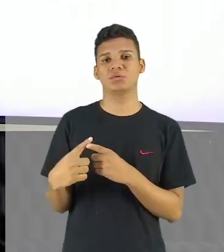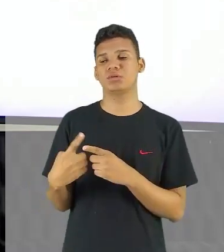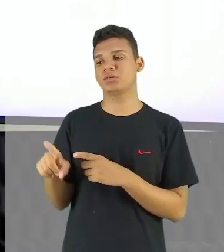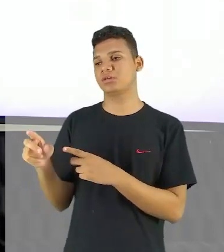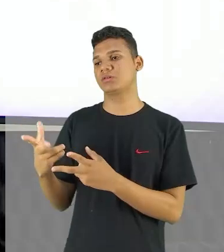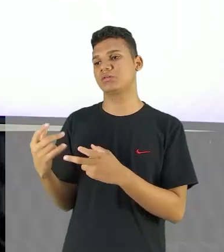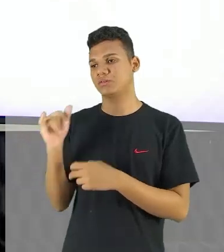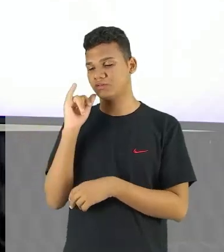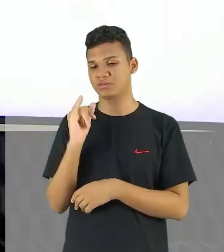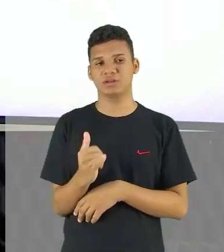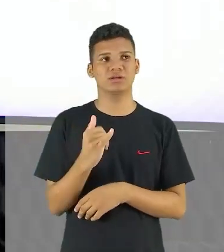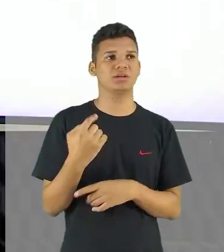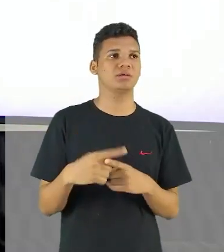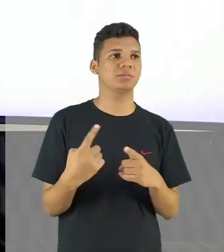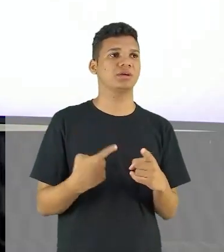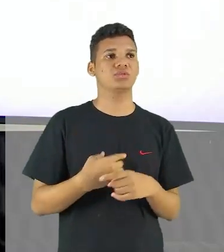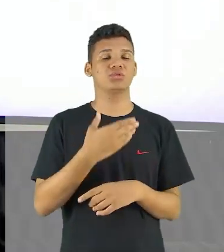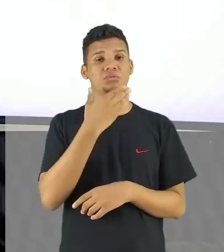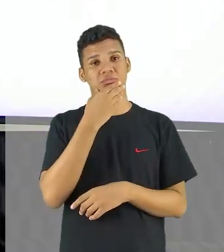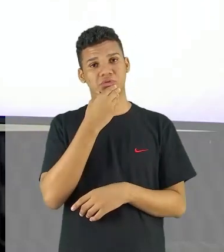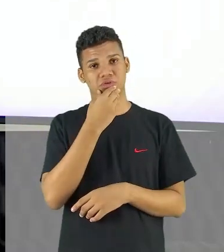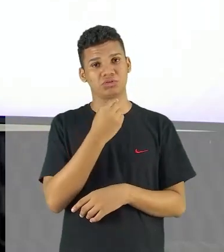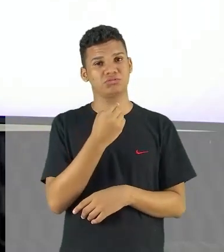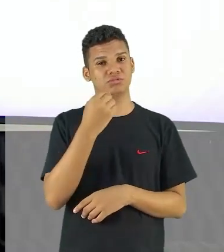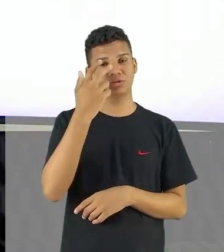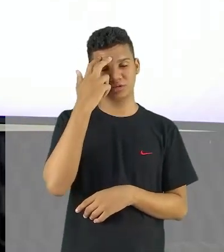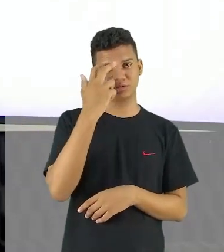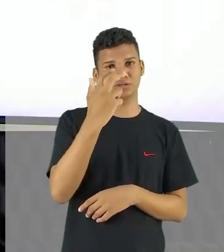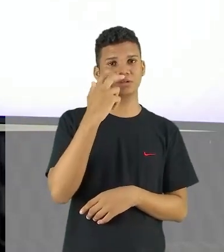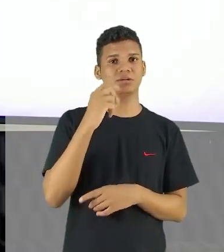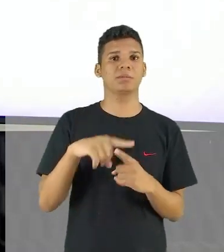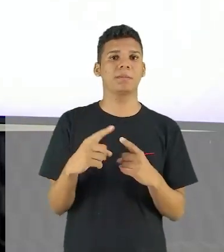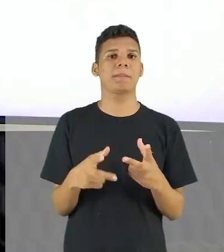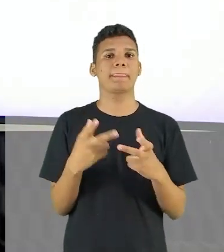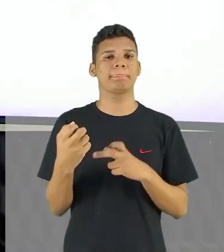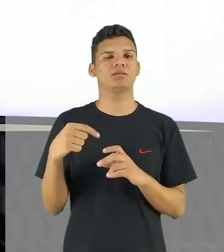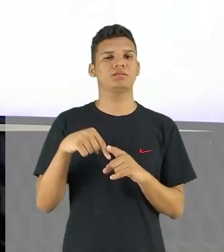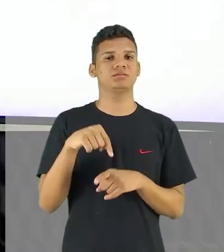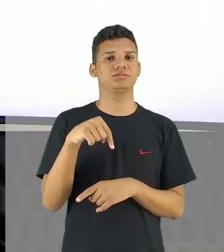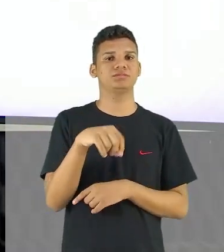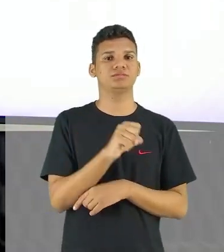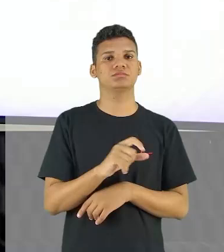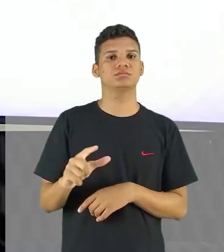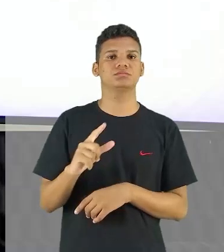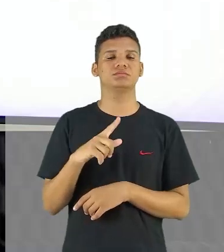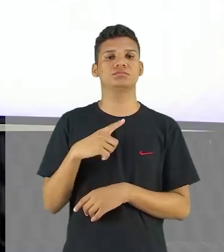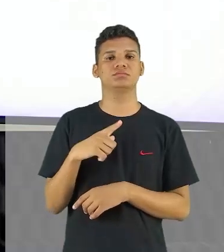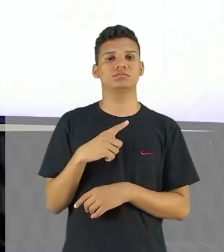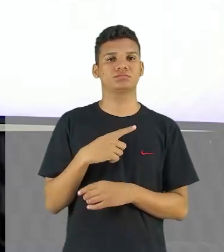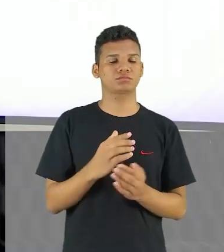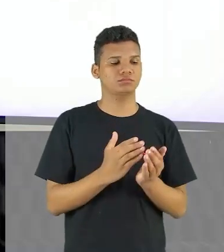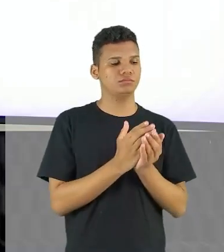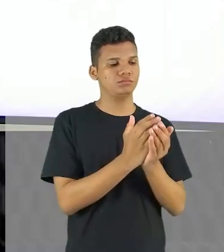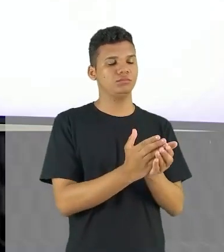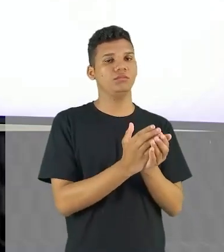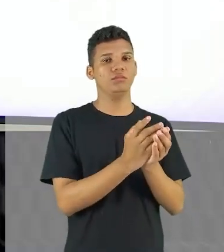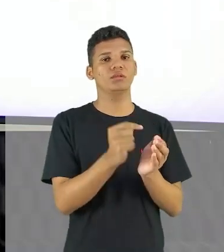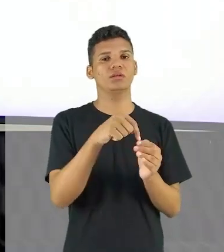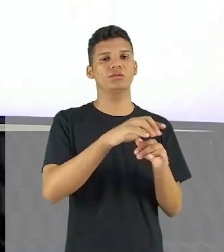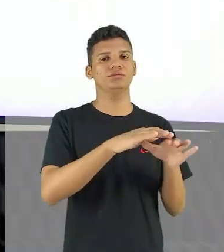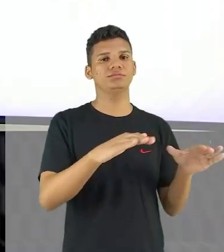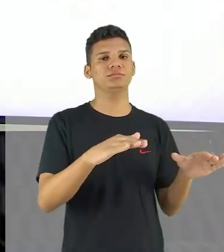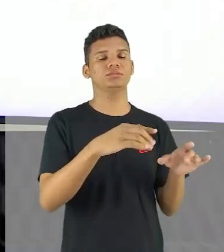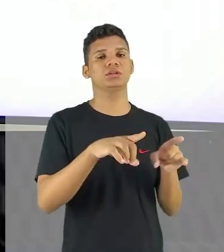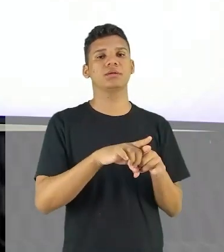aspiravam para o garoto. O garoto era esperto. Você já viu aí, perto, aqui em São Luís, nós temos a Raposa, São José